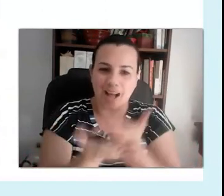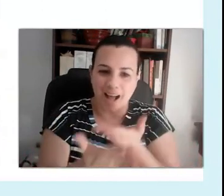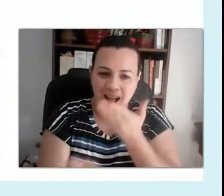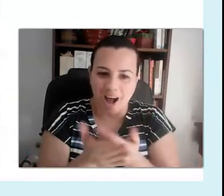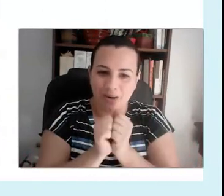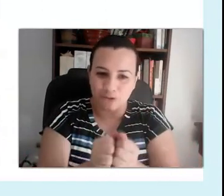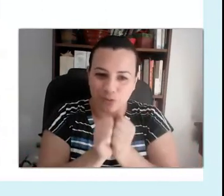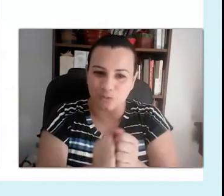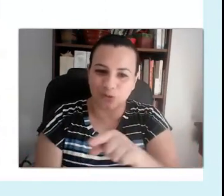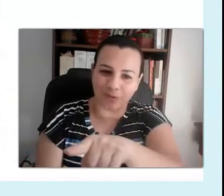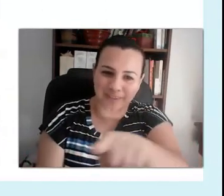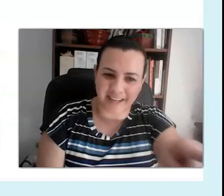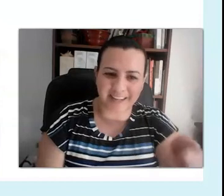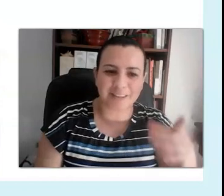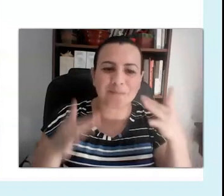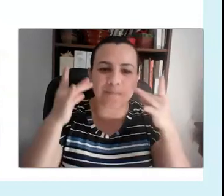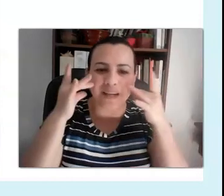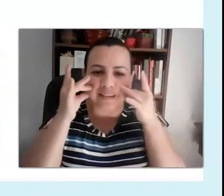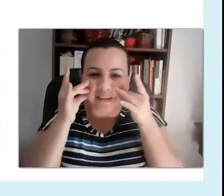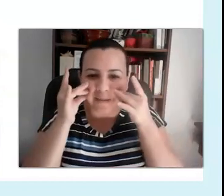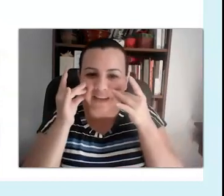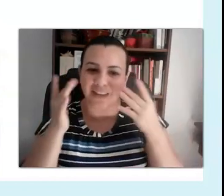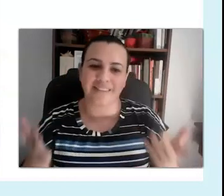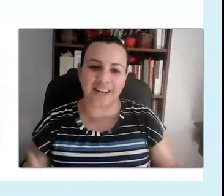quero aula junto com vocês presencialmente. Quero estar